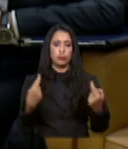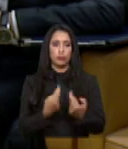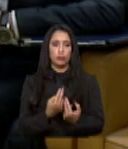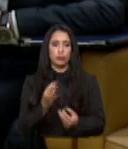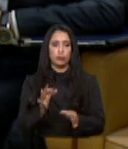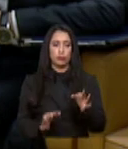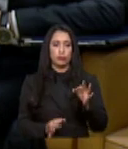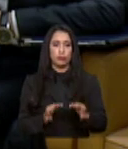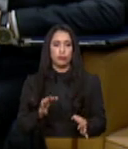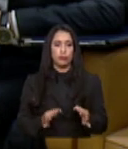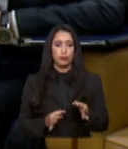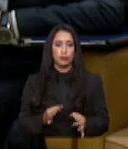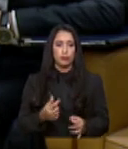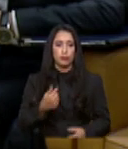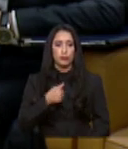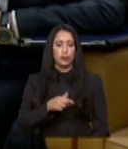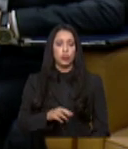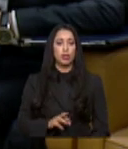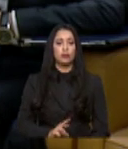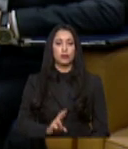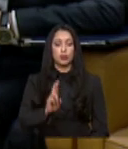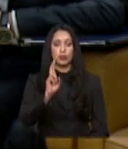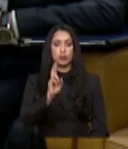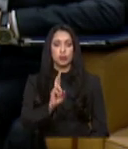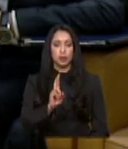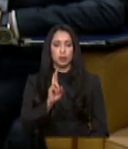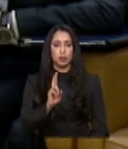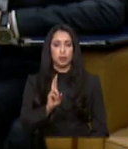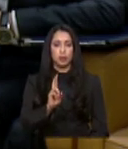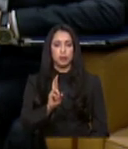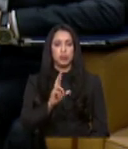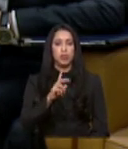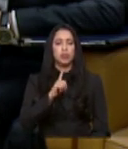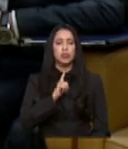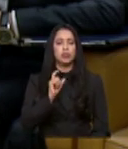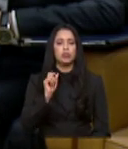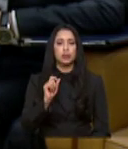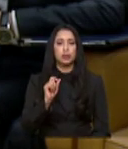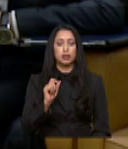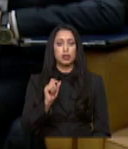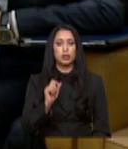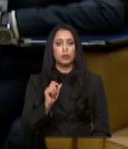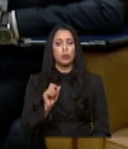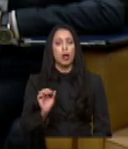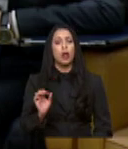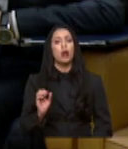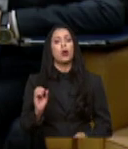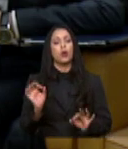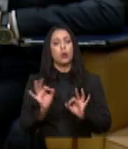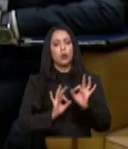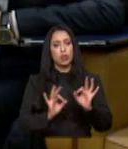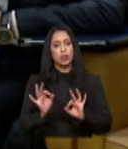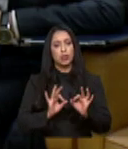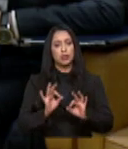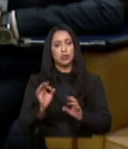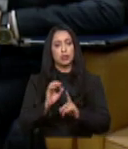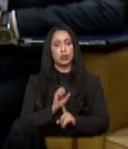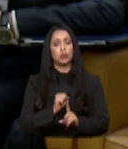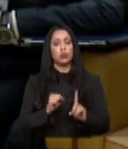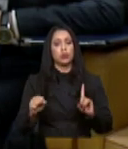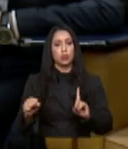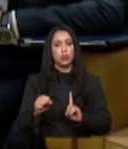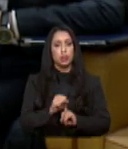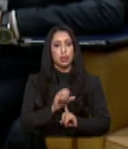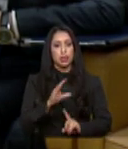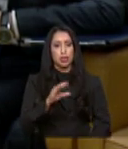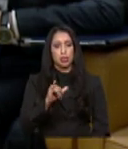Venho aqui em nome da Conectas Direitos Humanos e também de uma articulação de organizações da sociedade civil que,